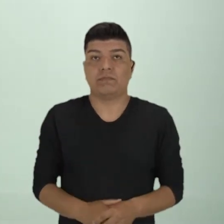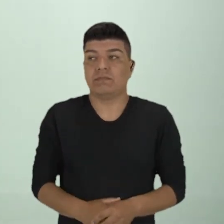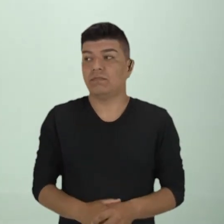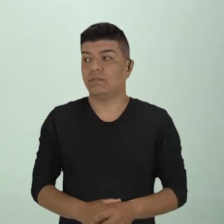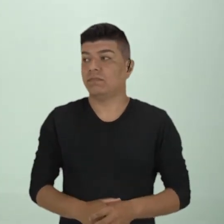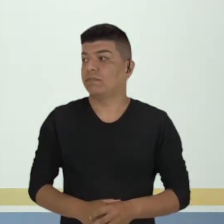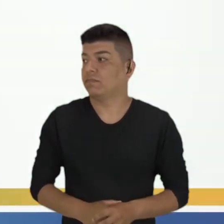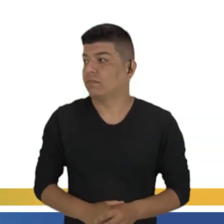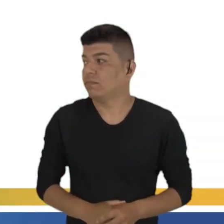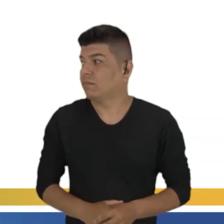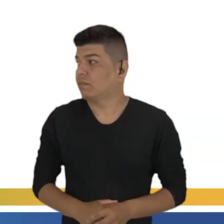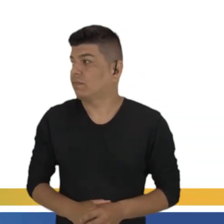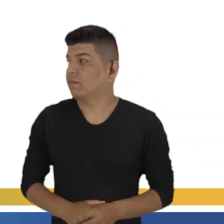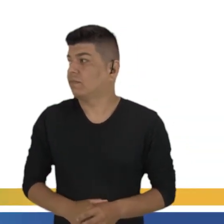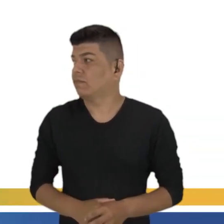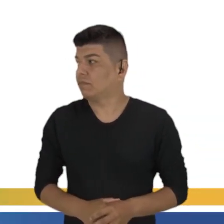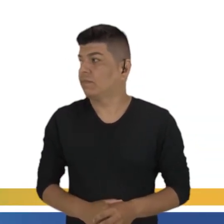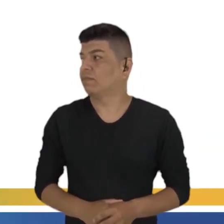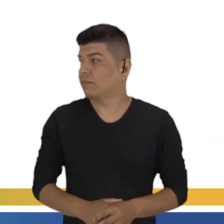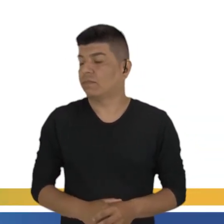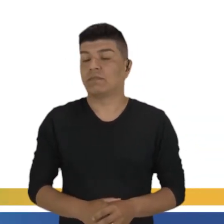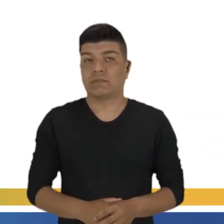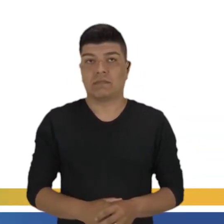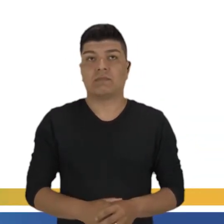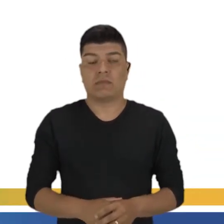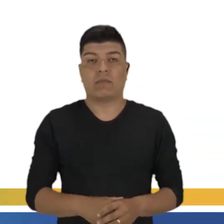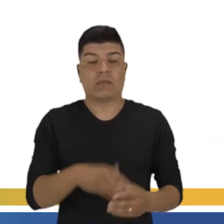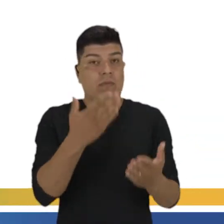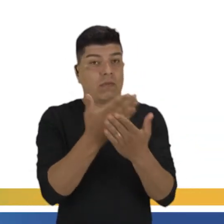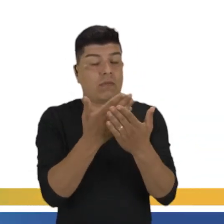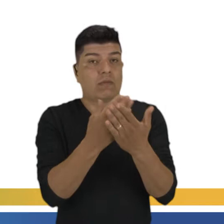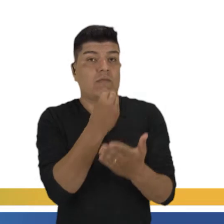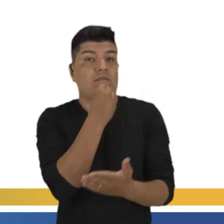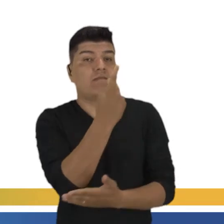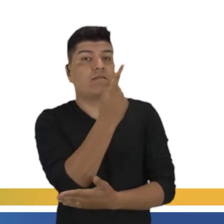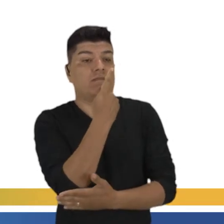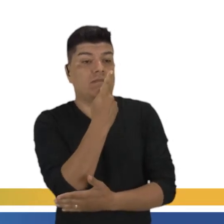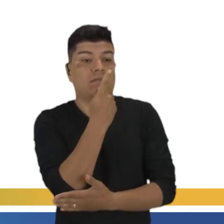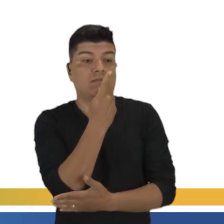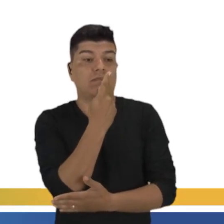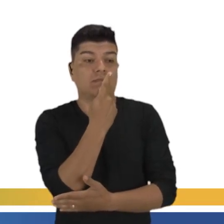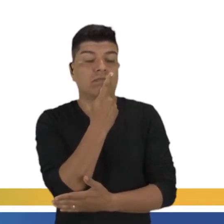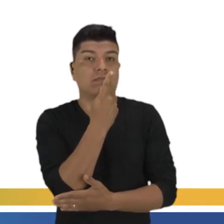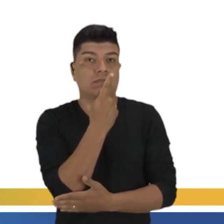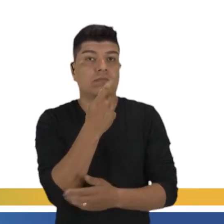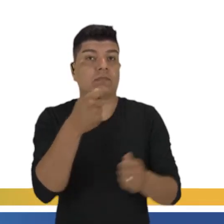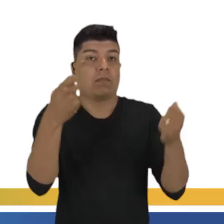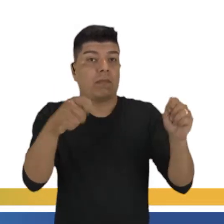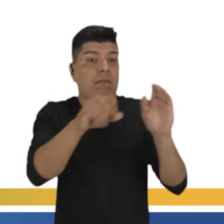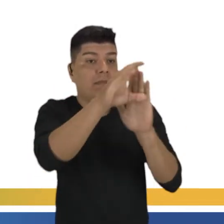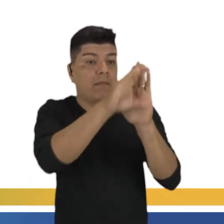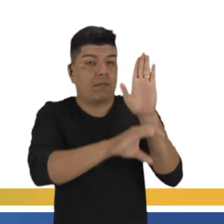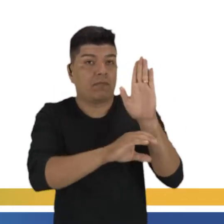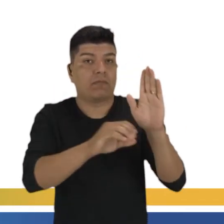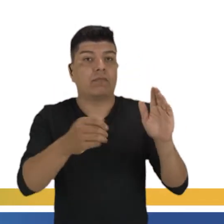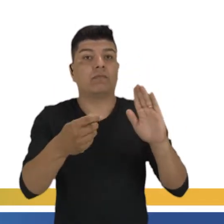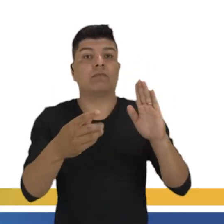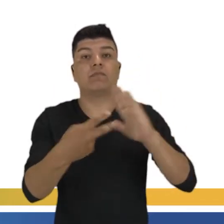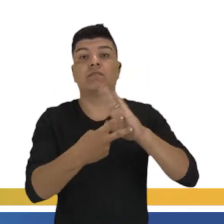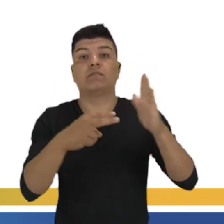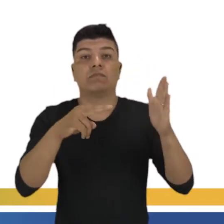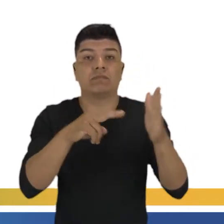só, para se falar de proporcionalidade, nós devemos primeiramente conceituar o que é grandeza.